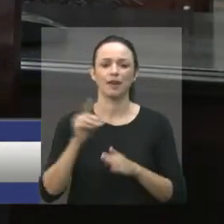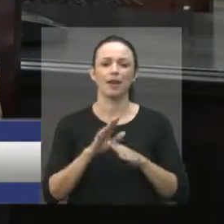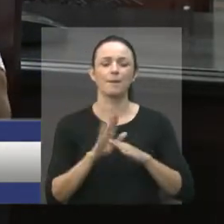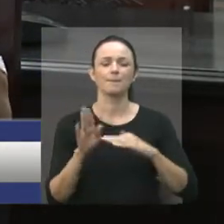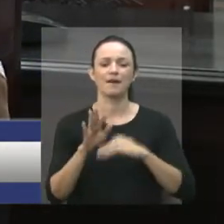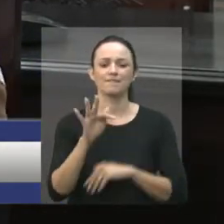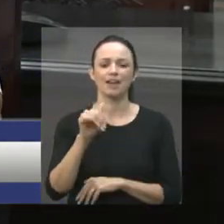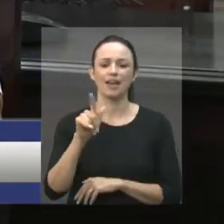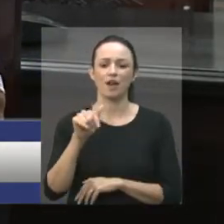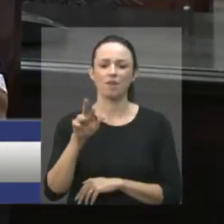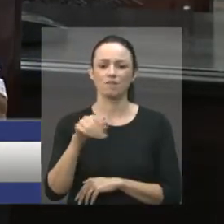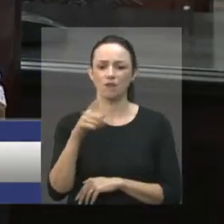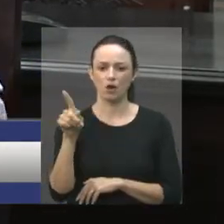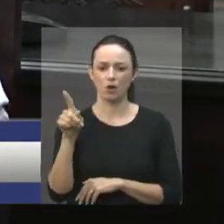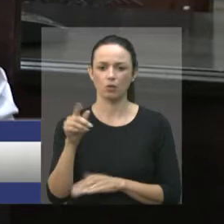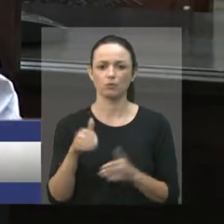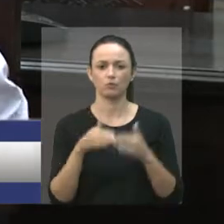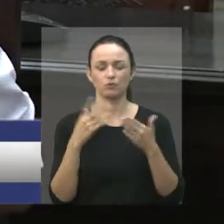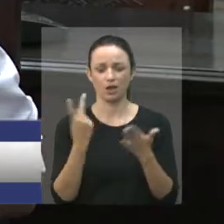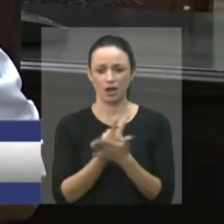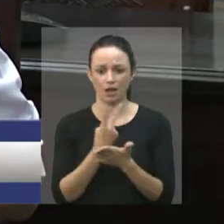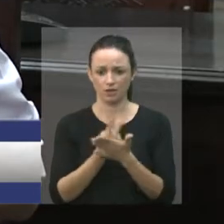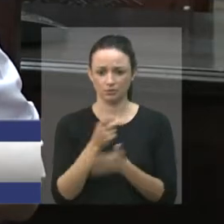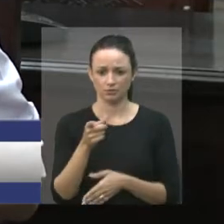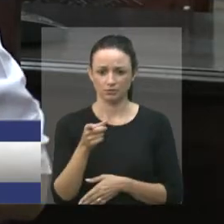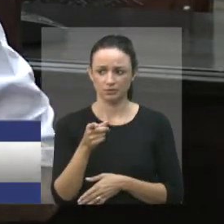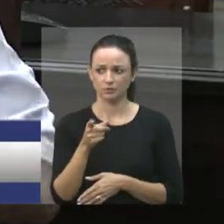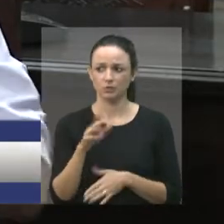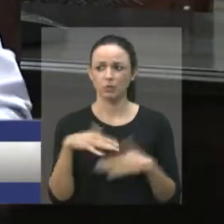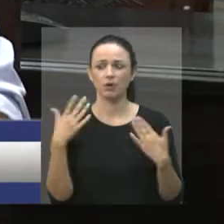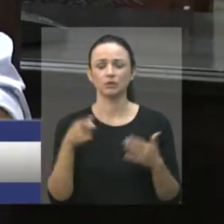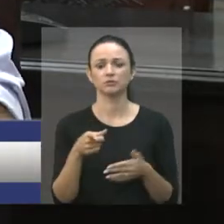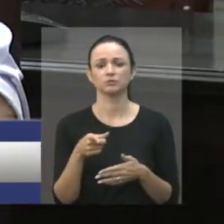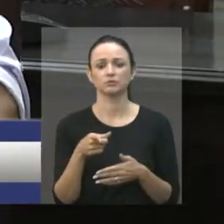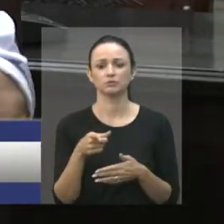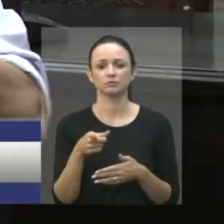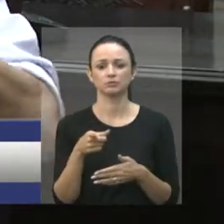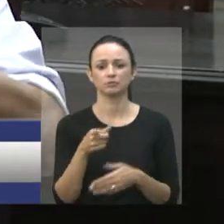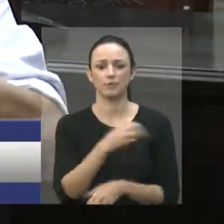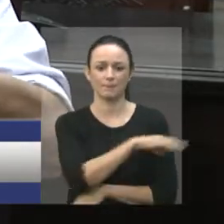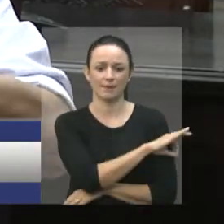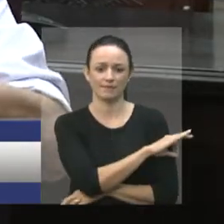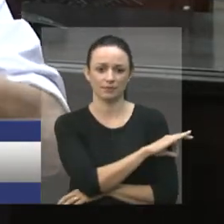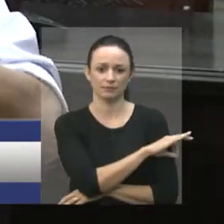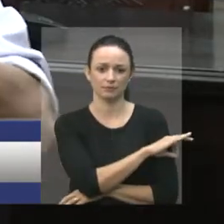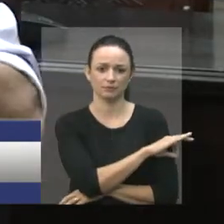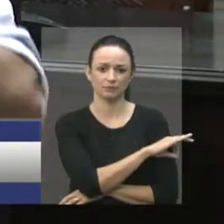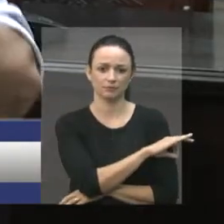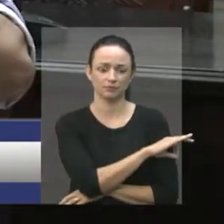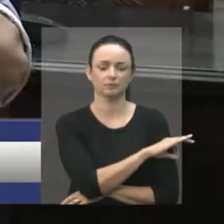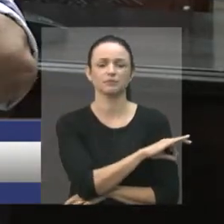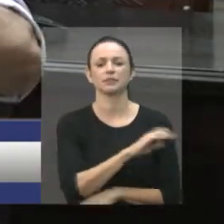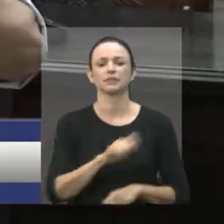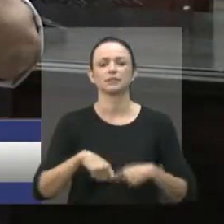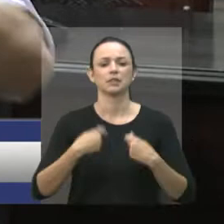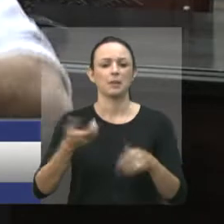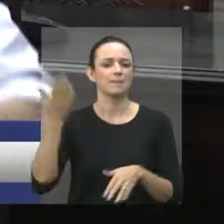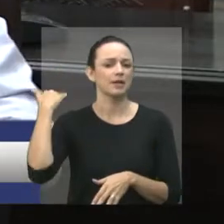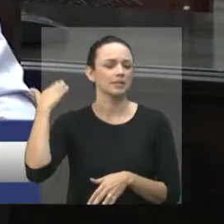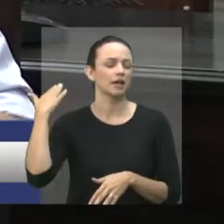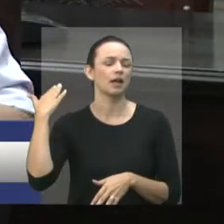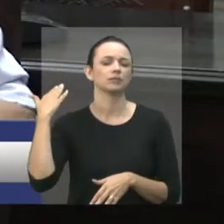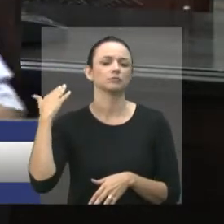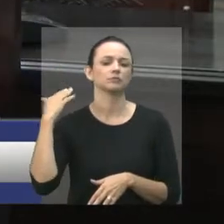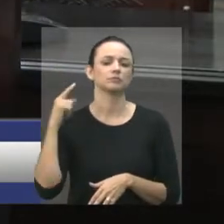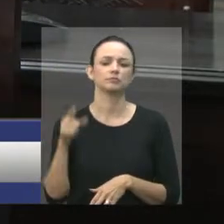por favor, me corrija aí se eu estiver errado. Quando foi entregue, o prefeito passado que entregou, quando entregou,